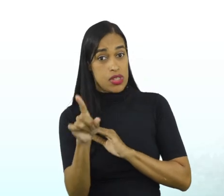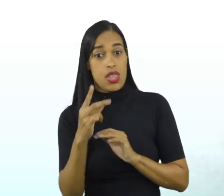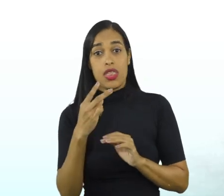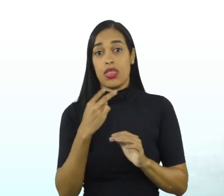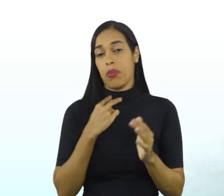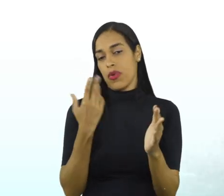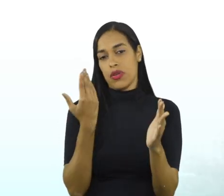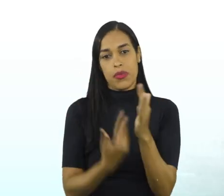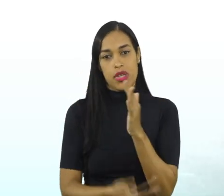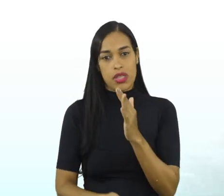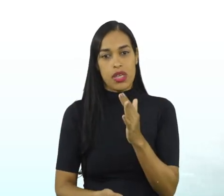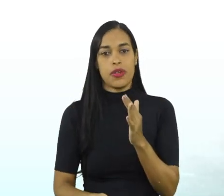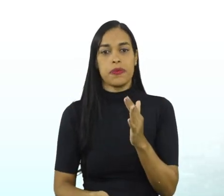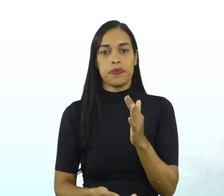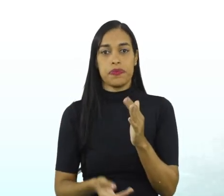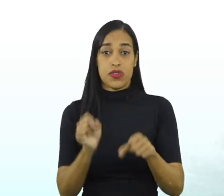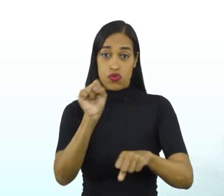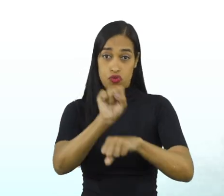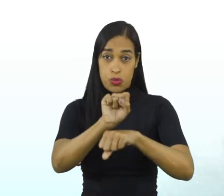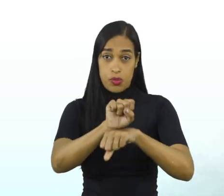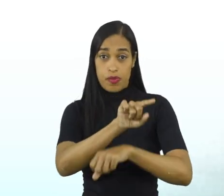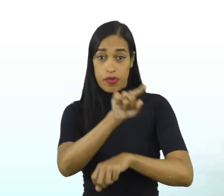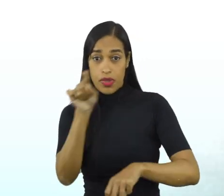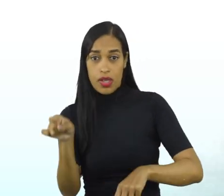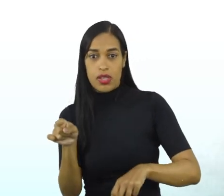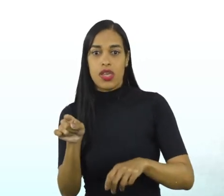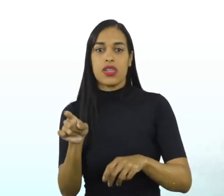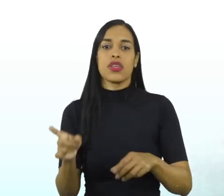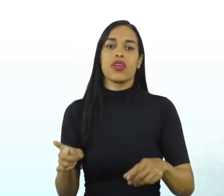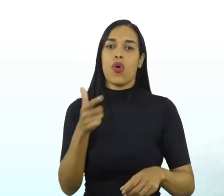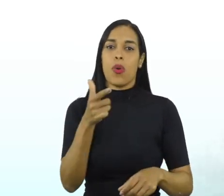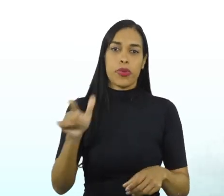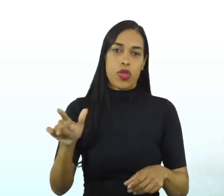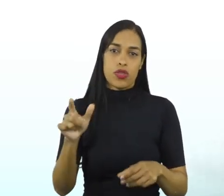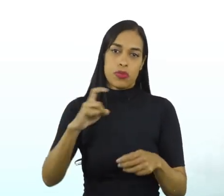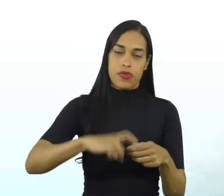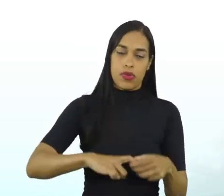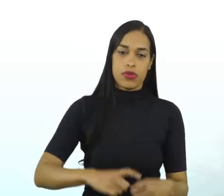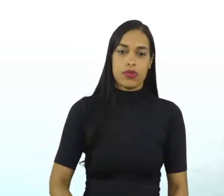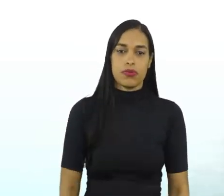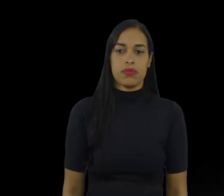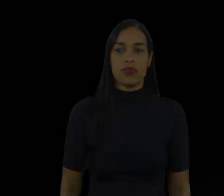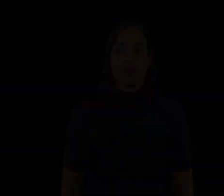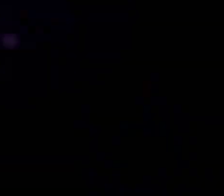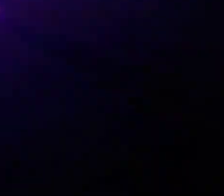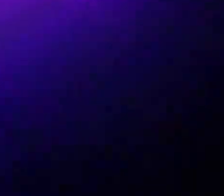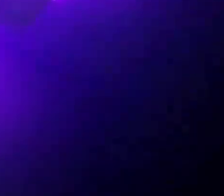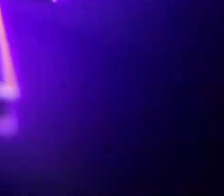Então, você não pode perder. Aguarda aí para a gente ir para o próximo bloco.